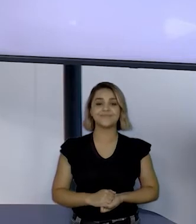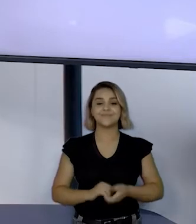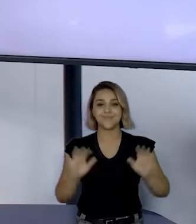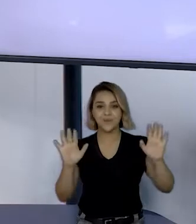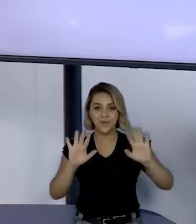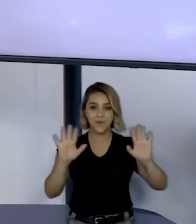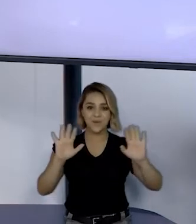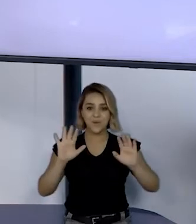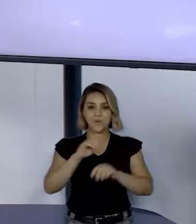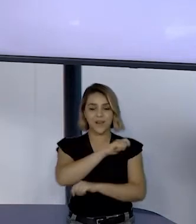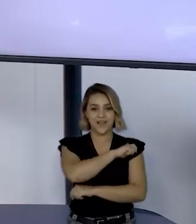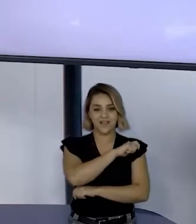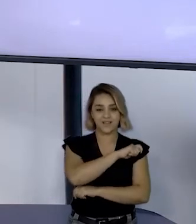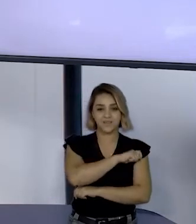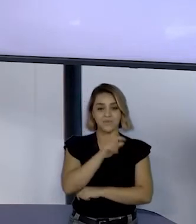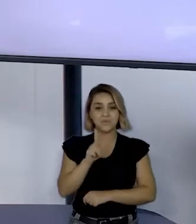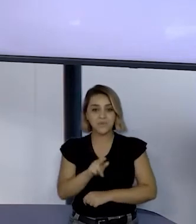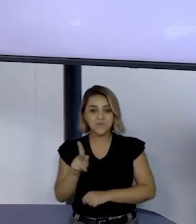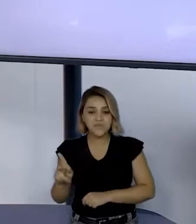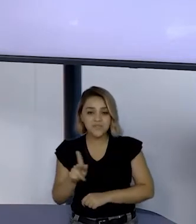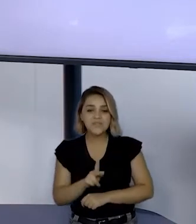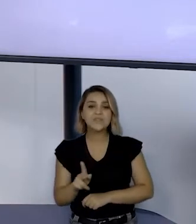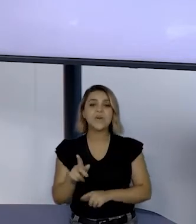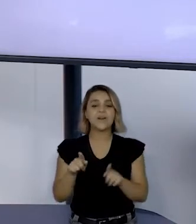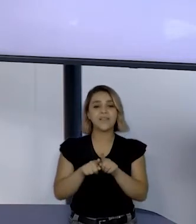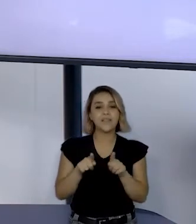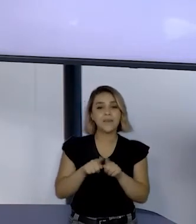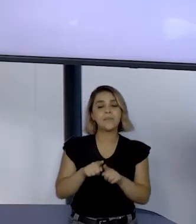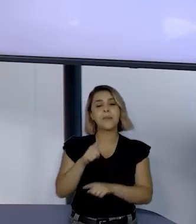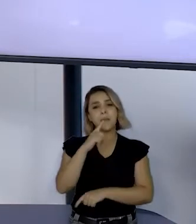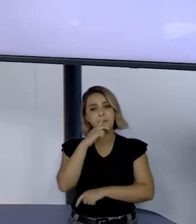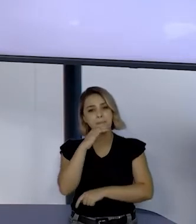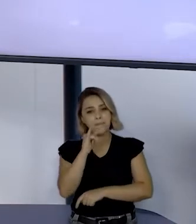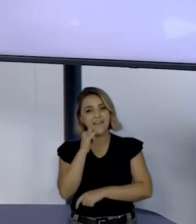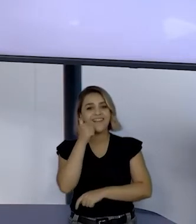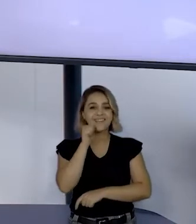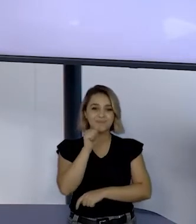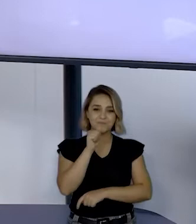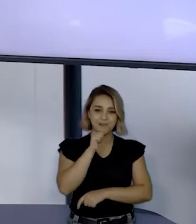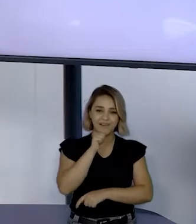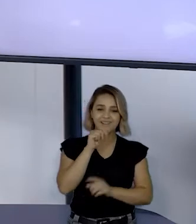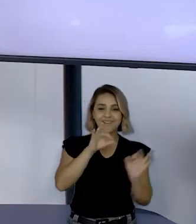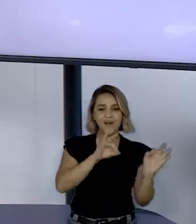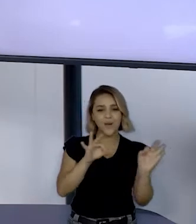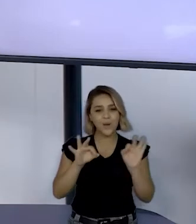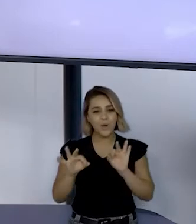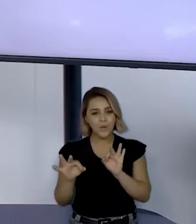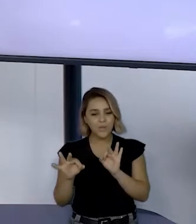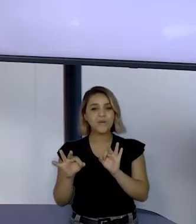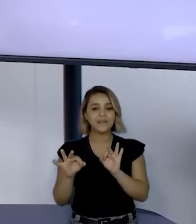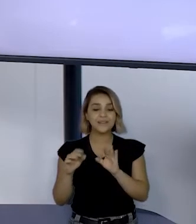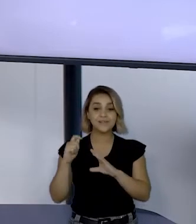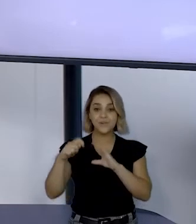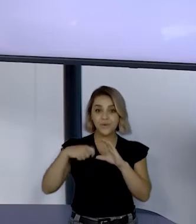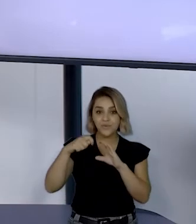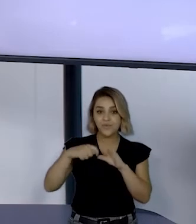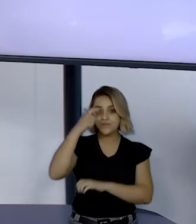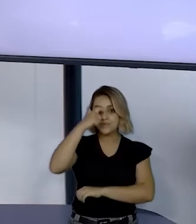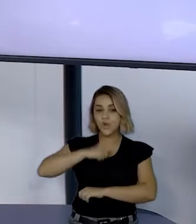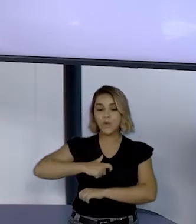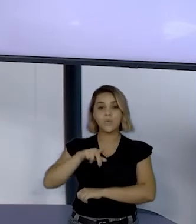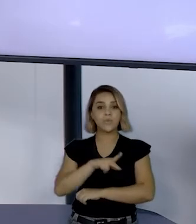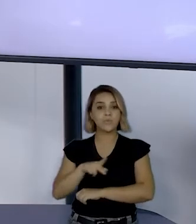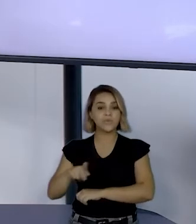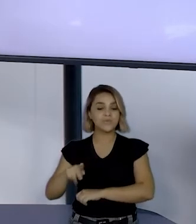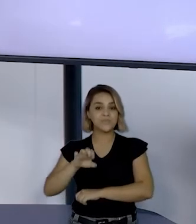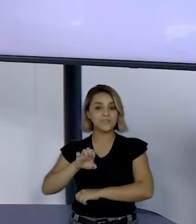Olá, aluno, professor e até mesmo pais que possam estar aí assistindo a este vídeo. Eu sou a professora Elaine. Hoje vamos